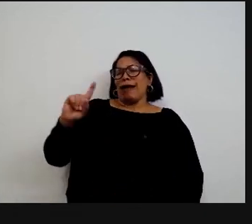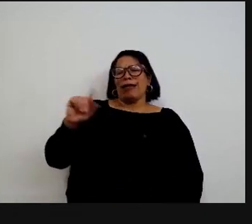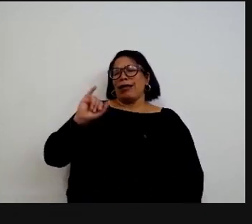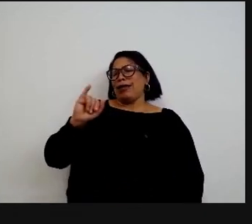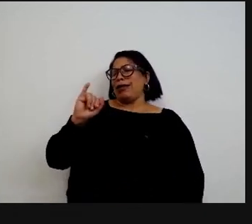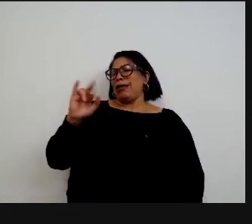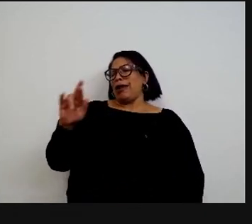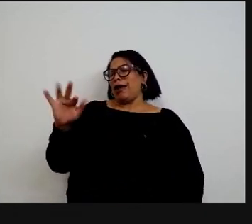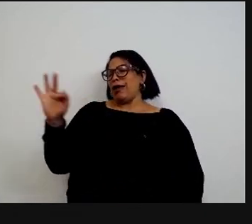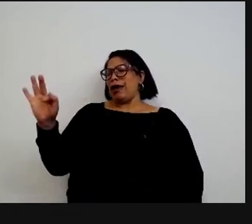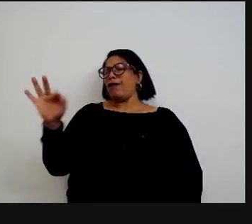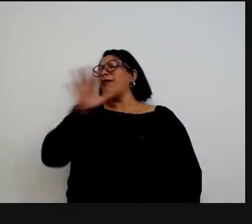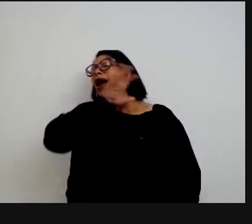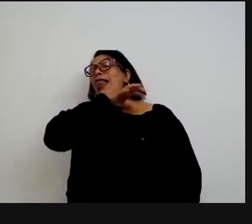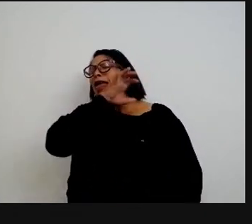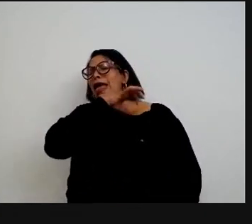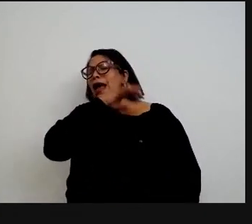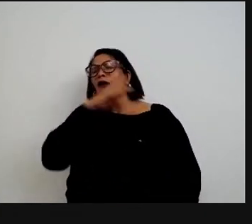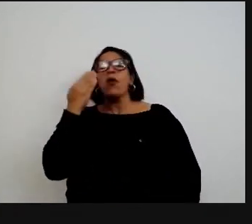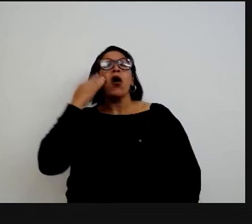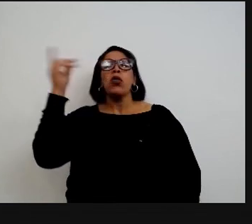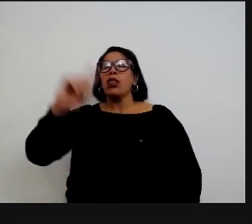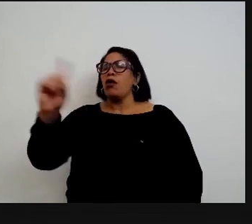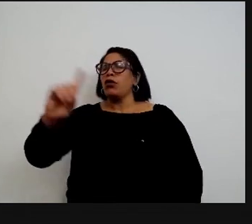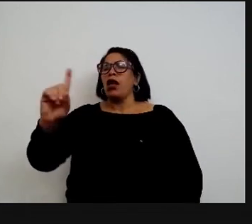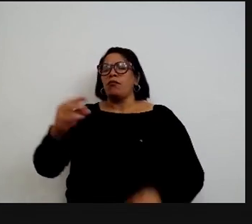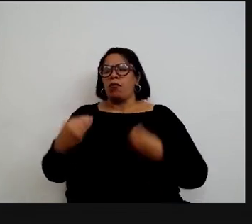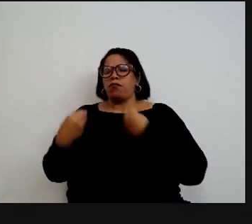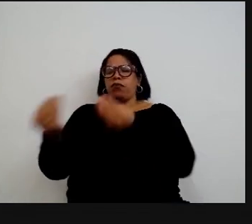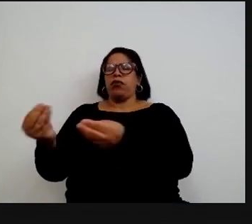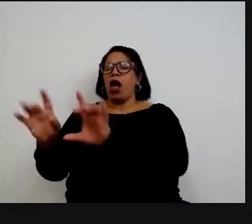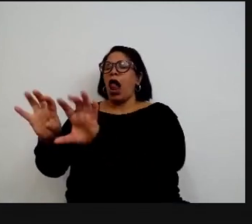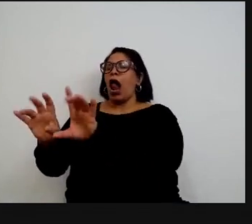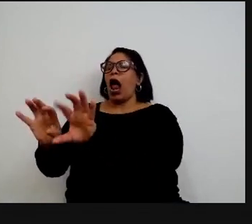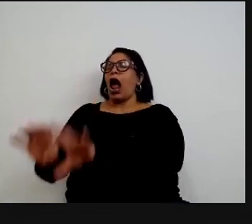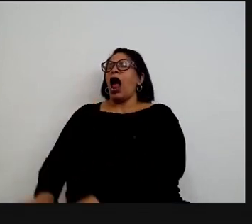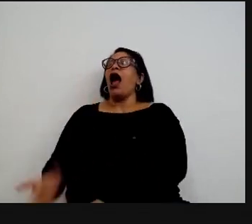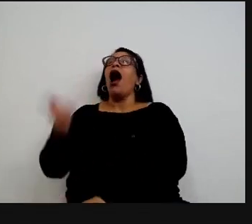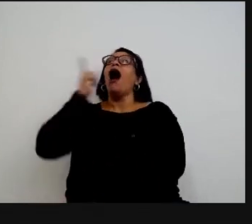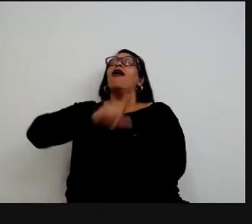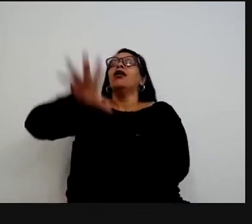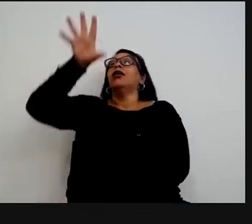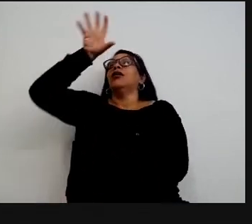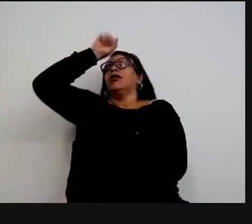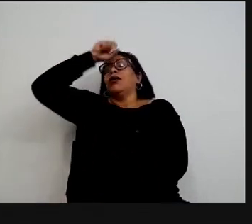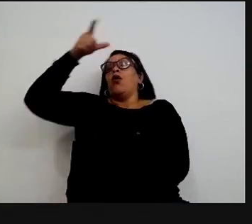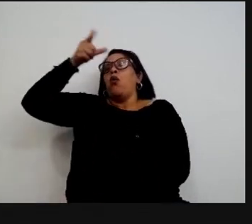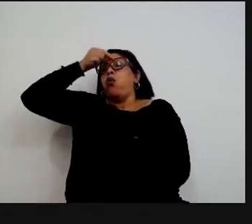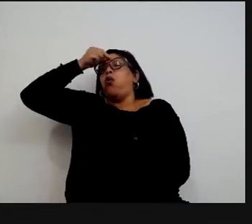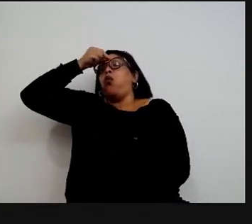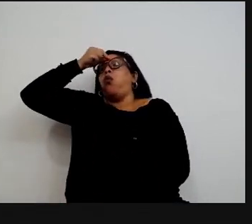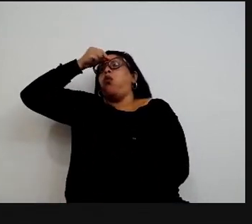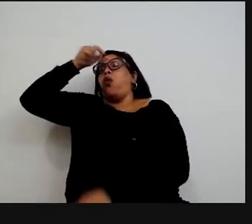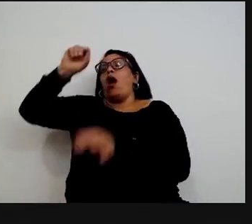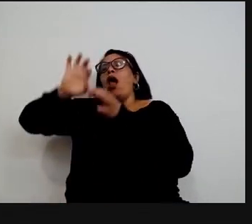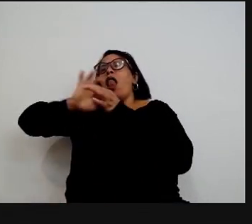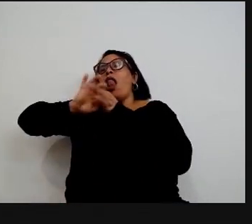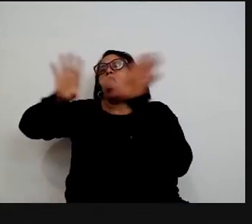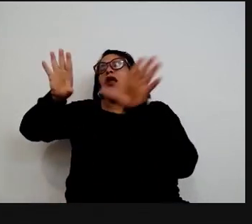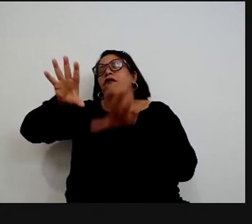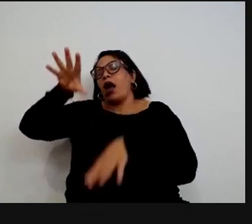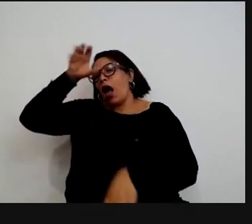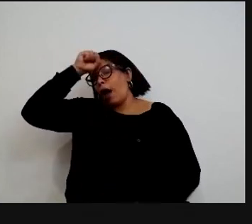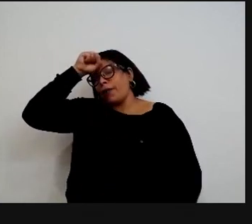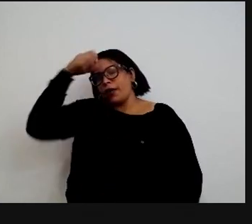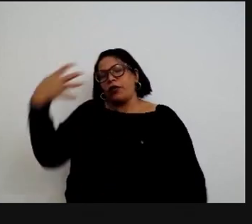ano que eu fiz entrega da Receita Federal, do Imposto de Renda Digital, foi esse ano, e me senti liberto. Muito bem. Isso entra